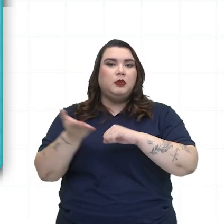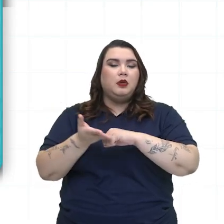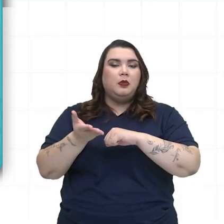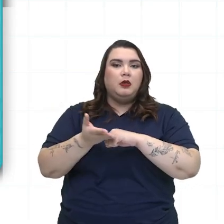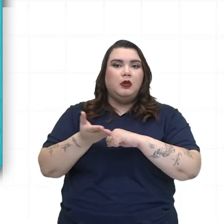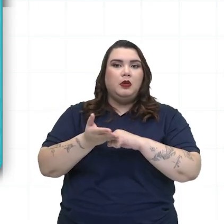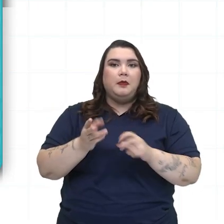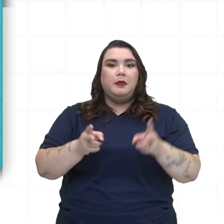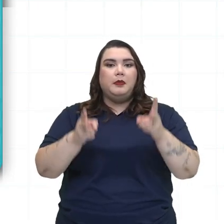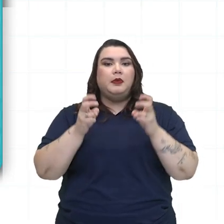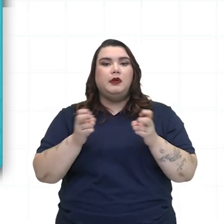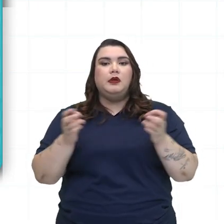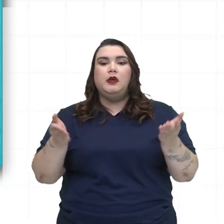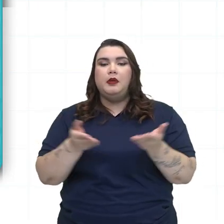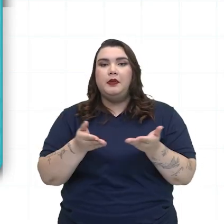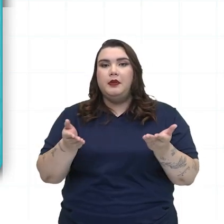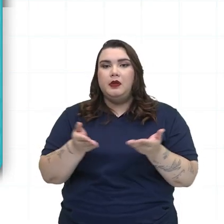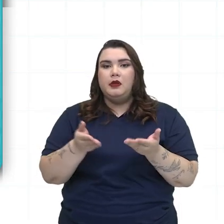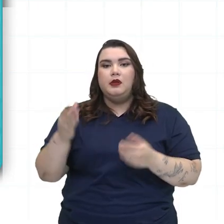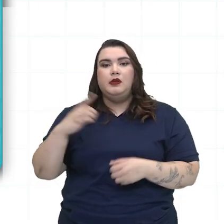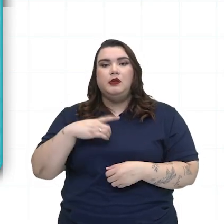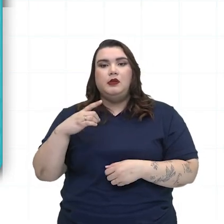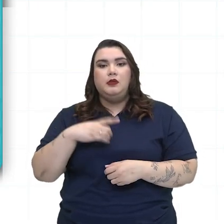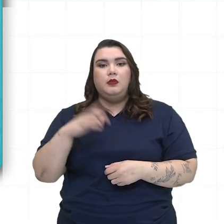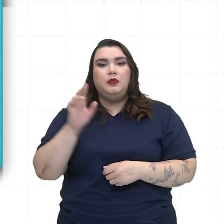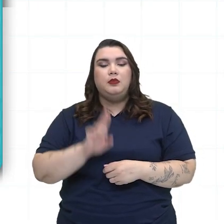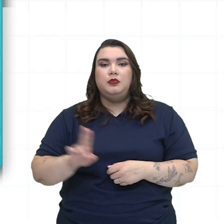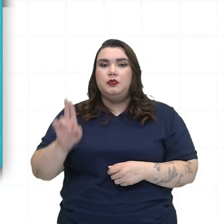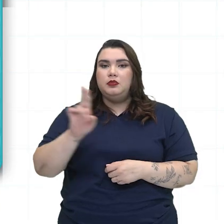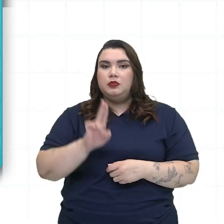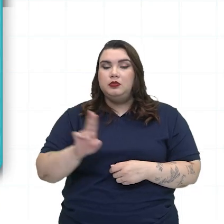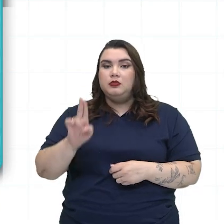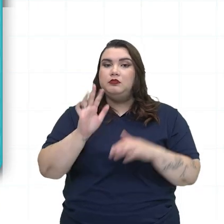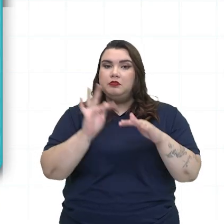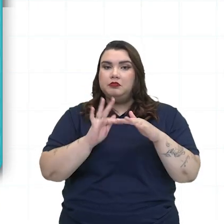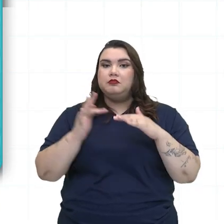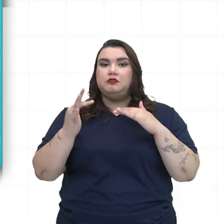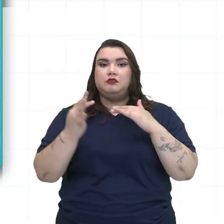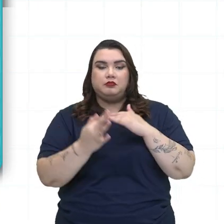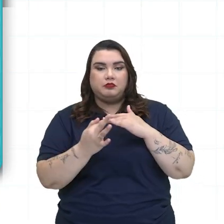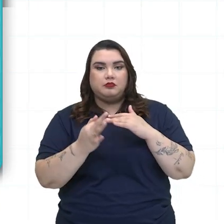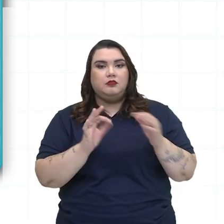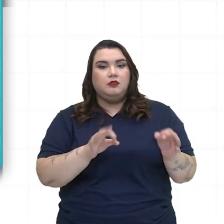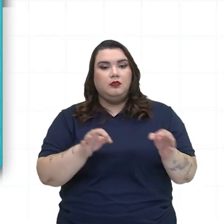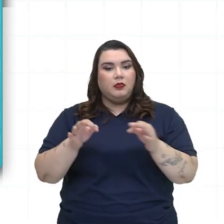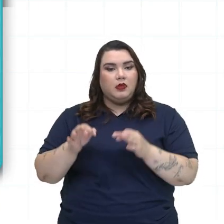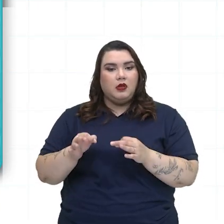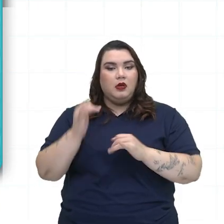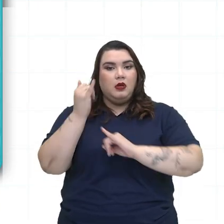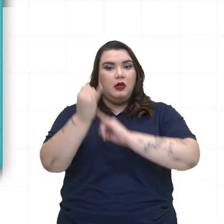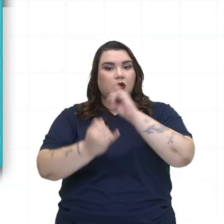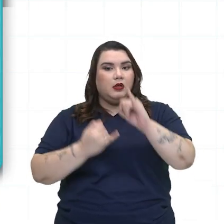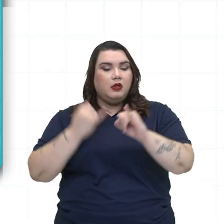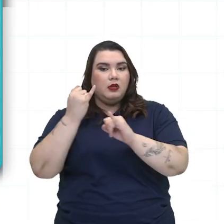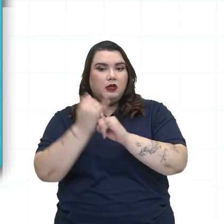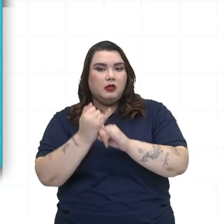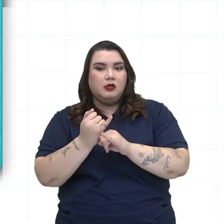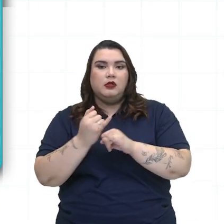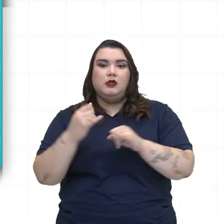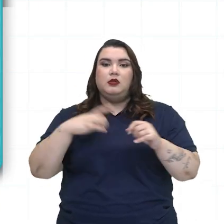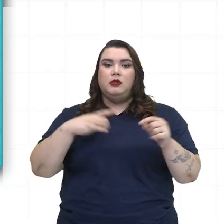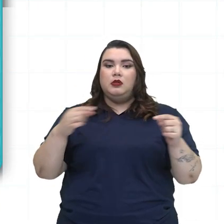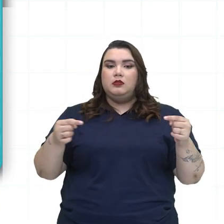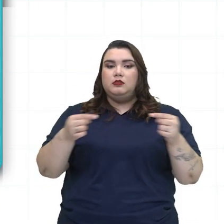está percebendo agora? A gente percebe forte utilização das redes sociais. Na verdade, a internet, ela